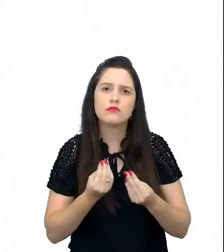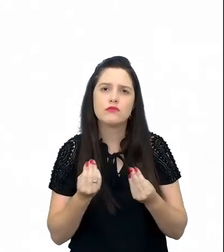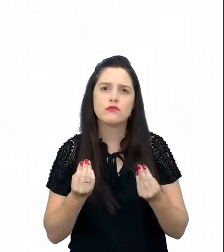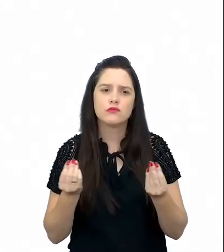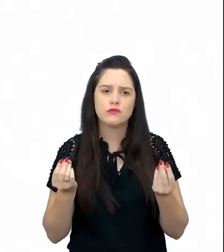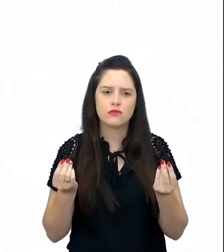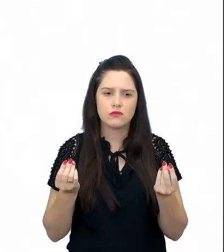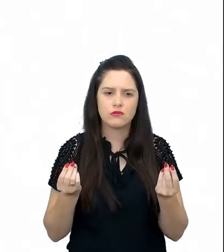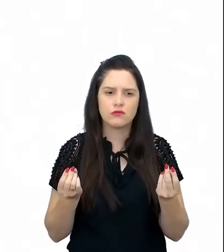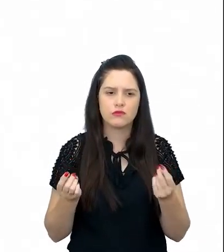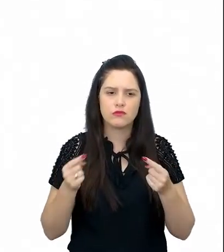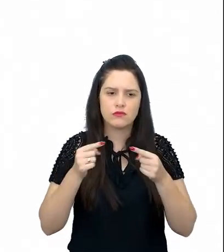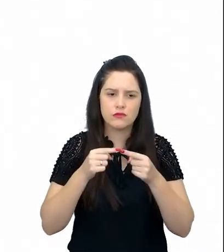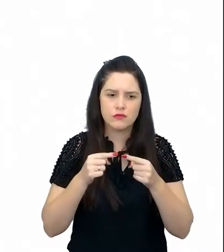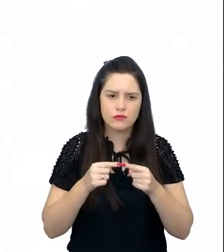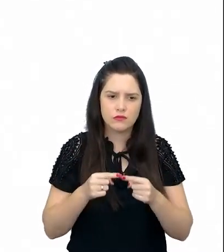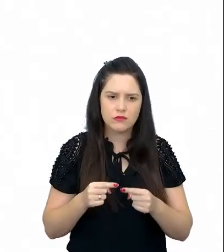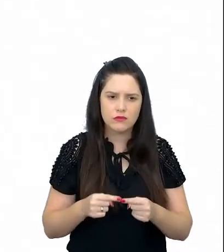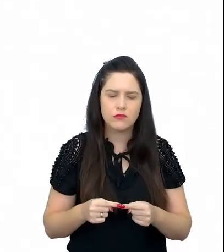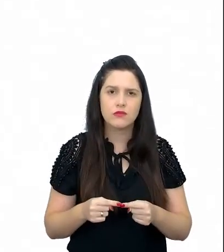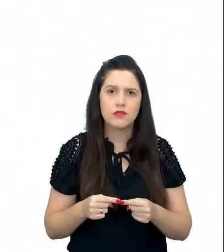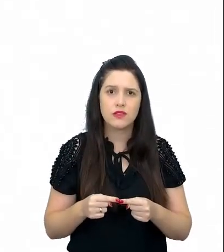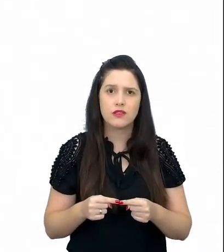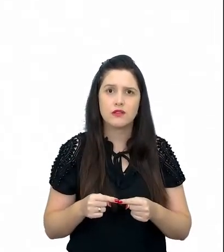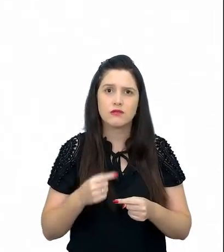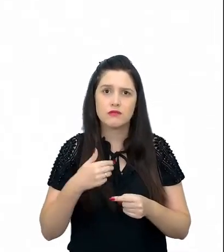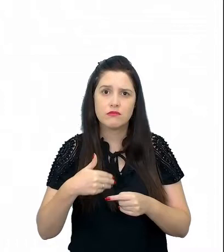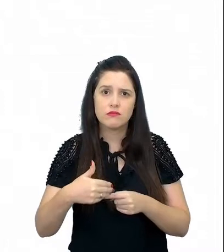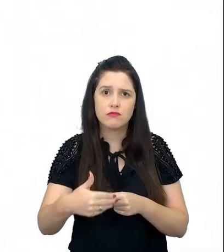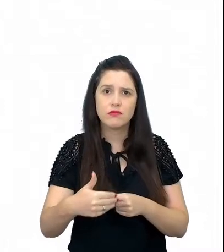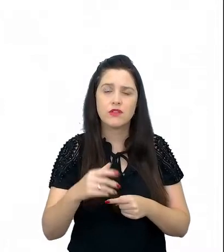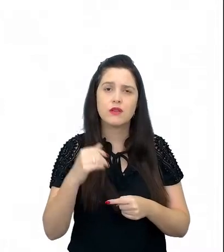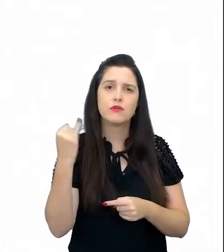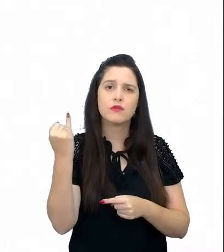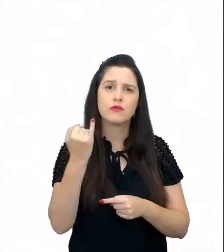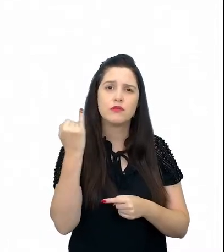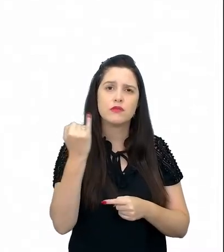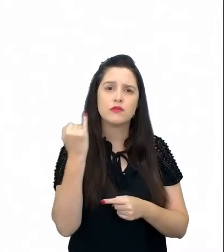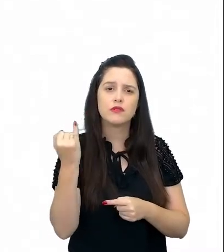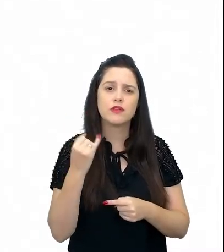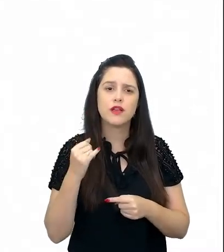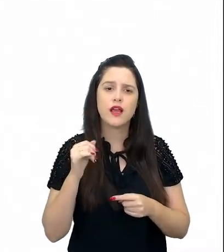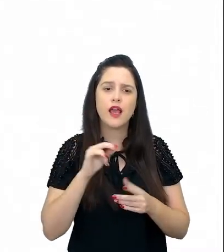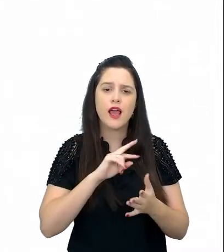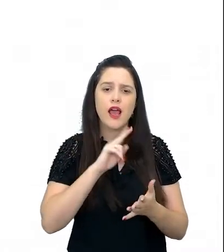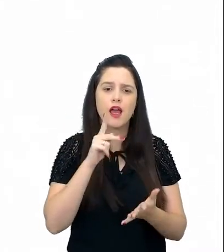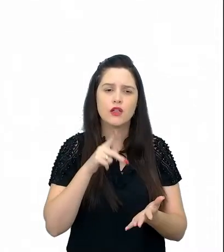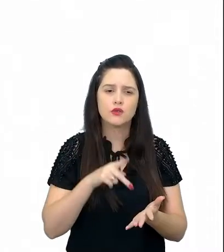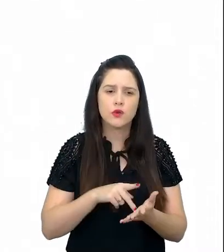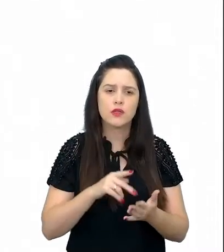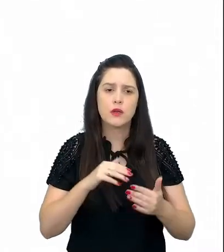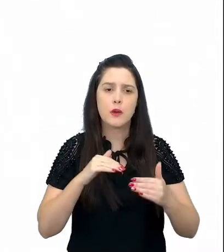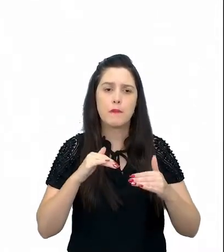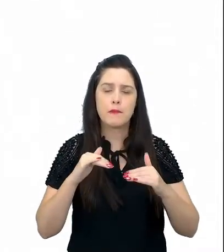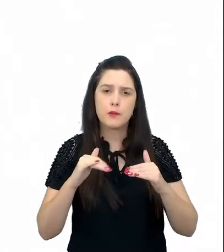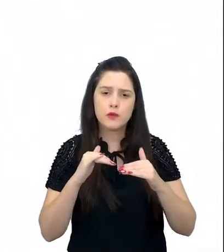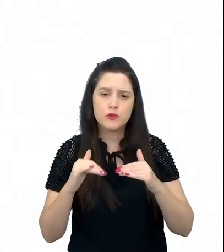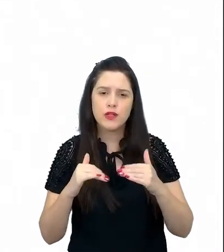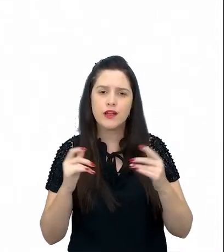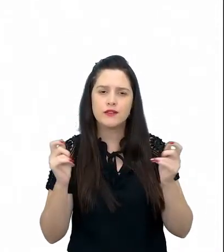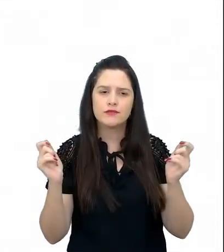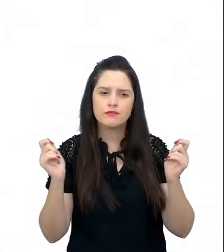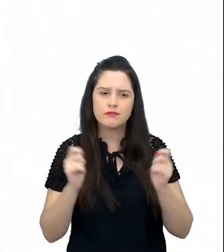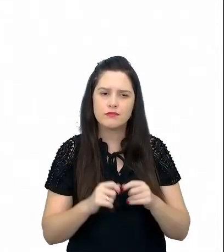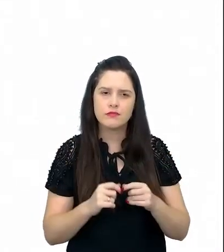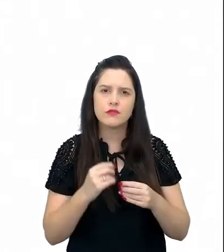pago o dobro. Se eu compro três, eu pago o triplo. E aí por diante, eu tenho que ver essa razão, essa proporcionalidade direta. Ou aqueles exemplos que eu